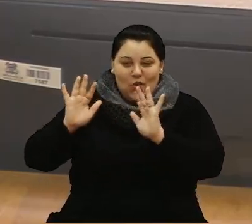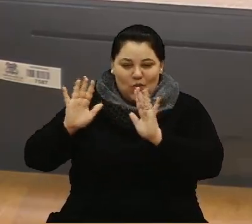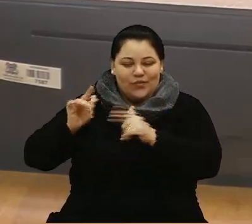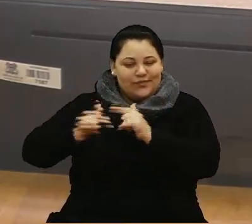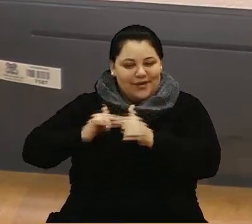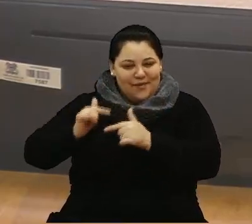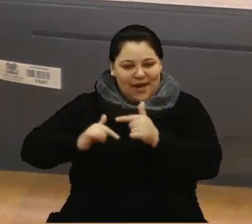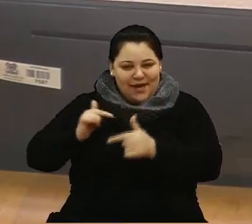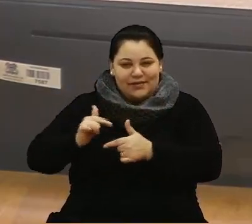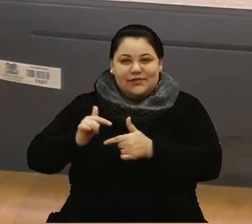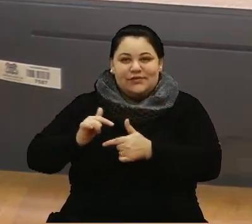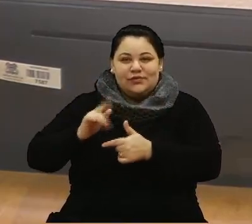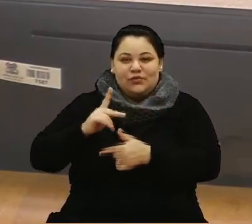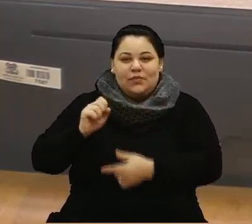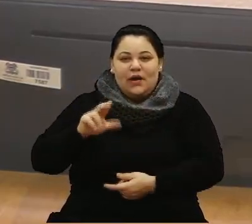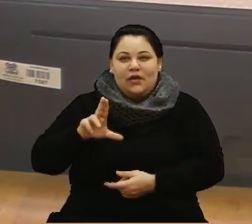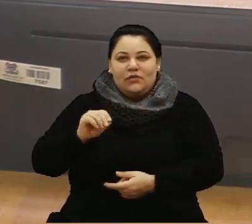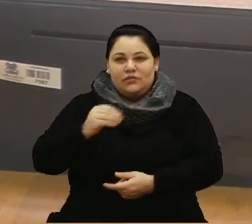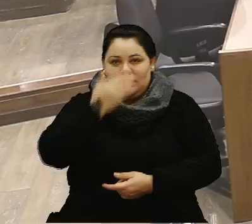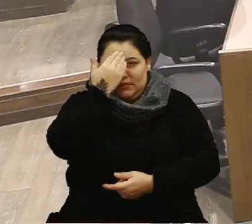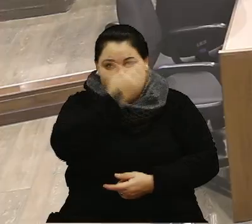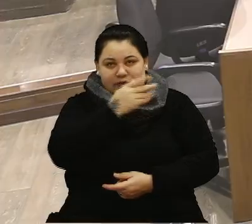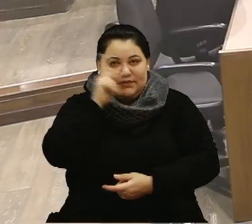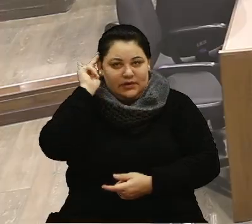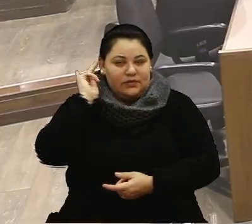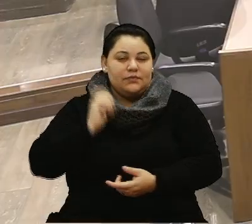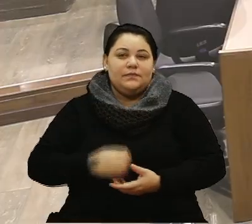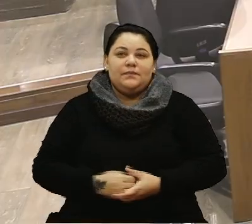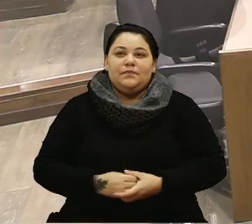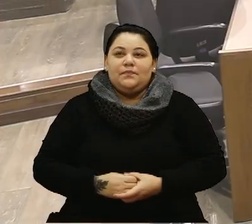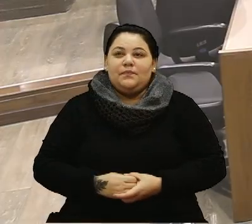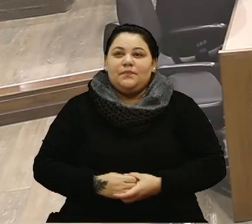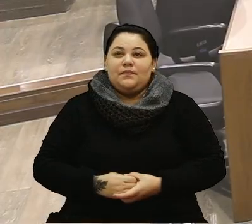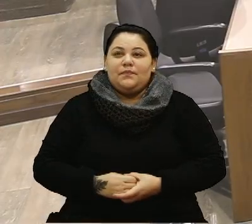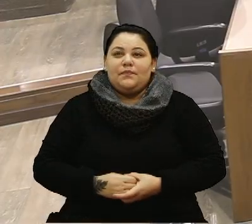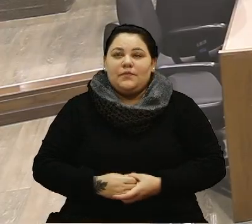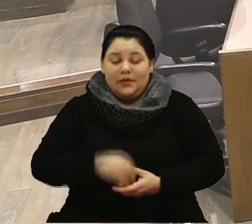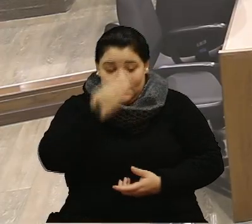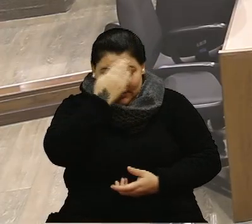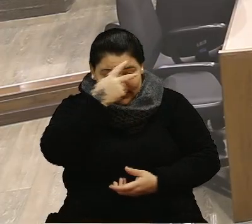para deixar esse registro. Obrigado, vereador. Obrigado, vereador